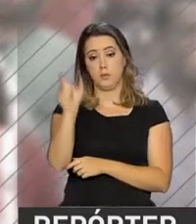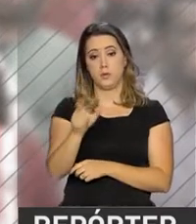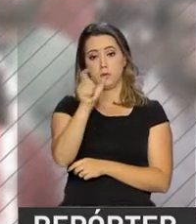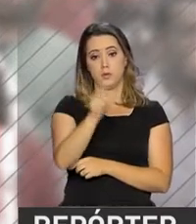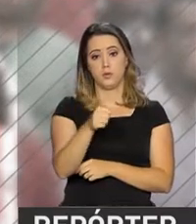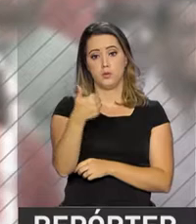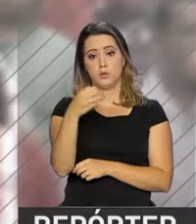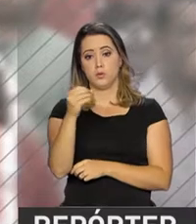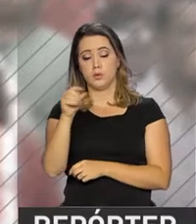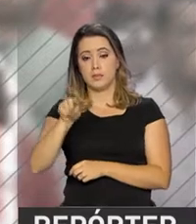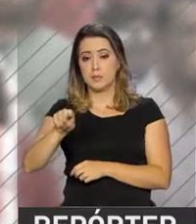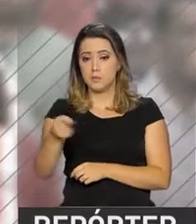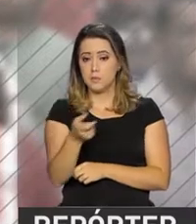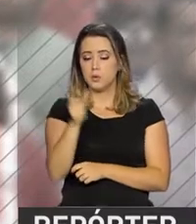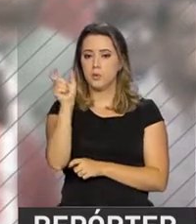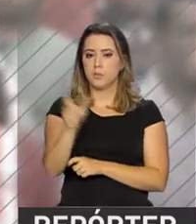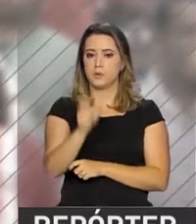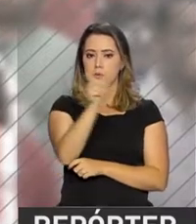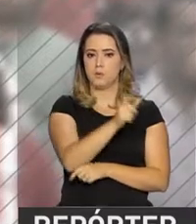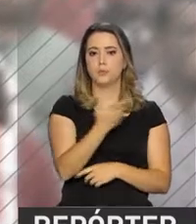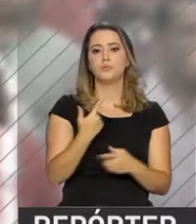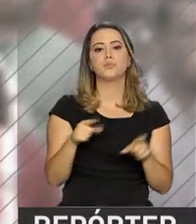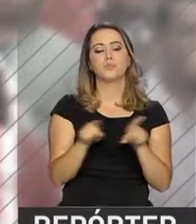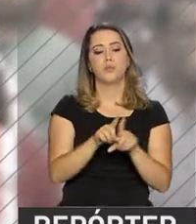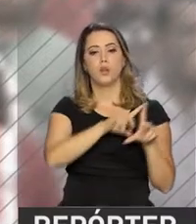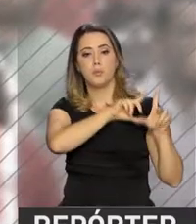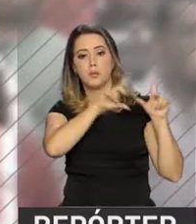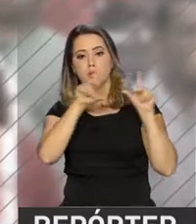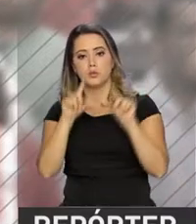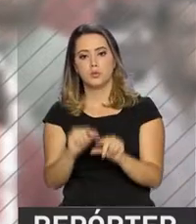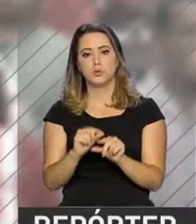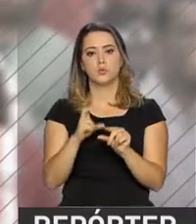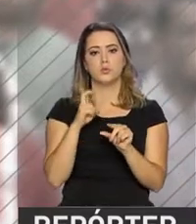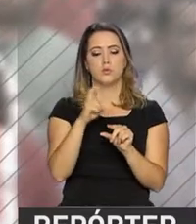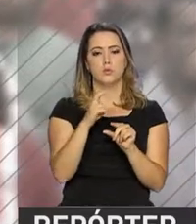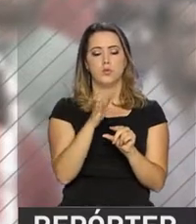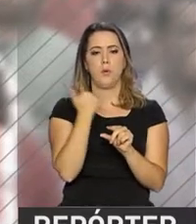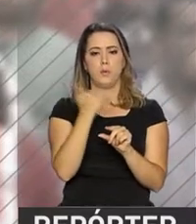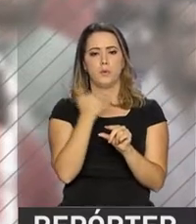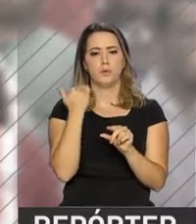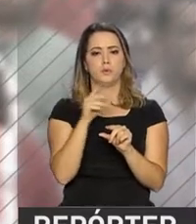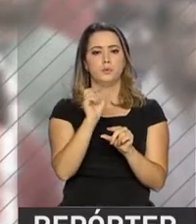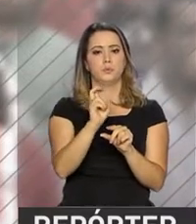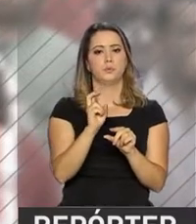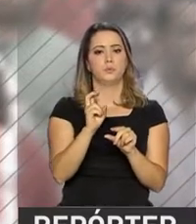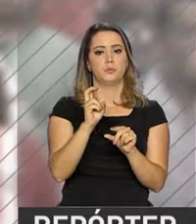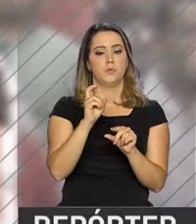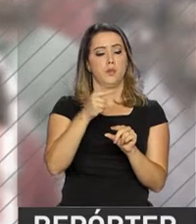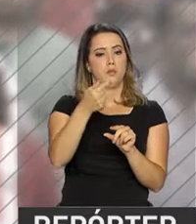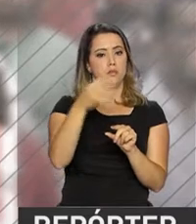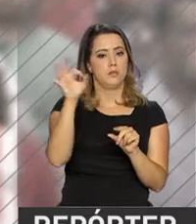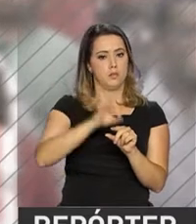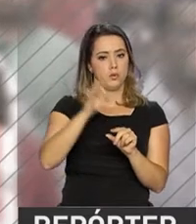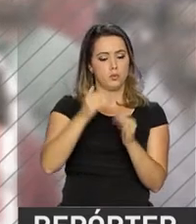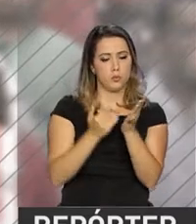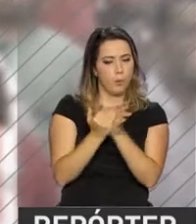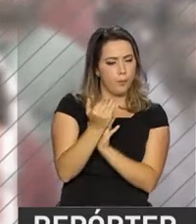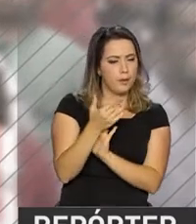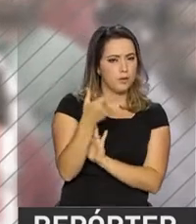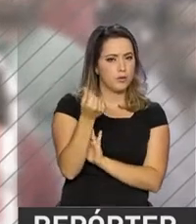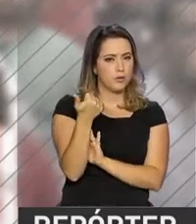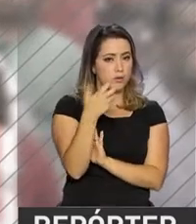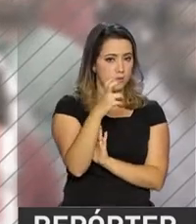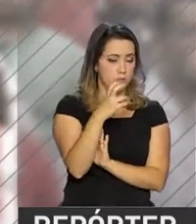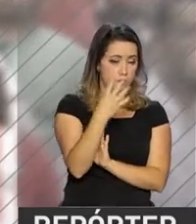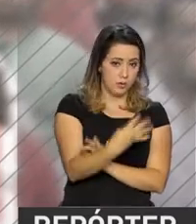habitantes a taxa de mortalidade também caiu pouco mais de 7% a partir de 2014 quando houve a